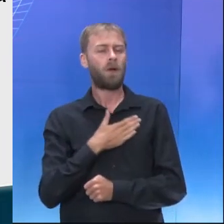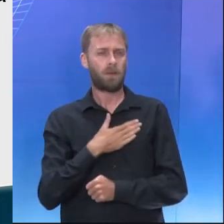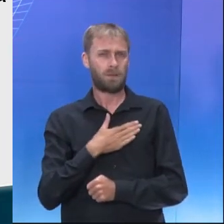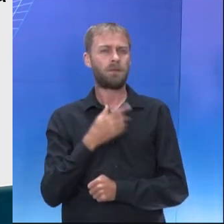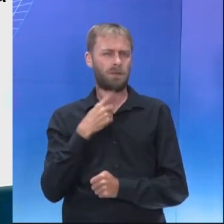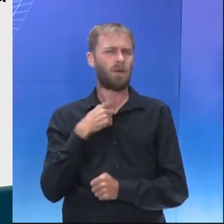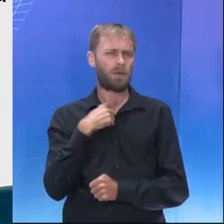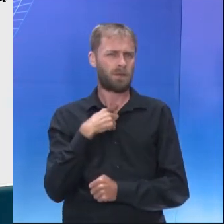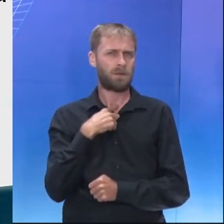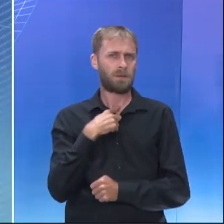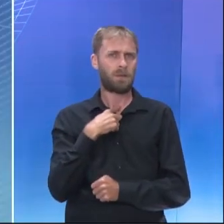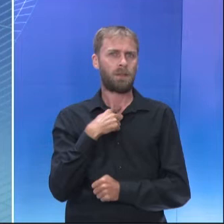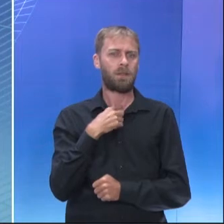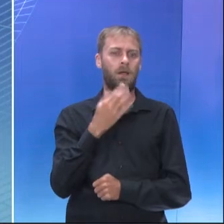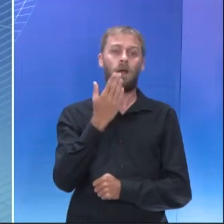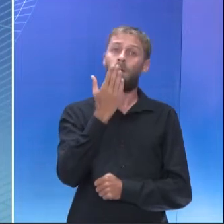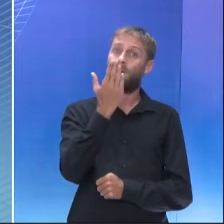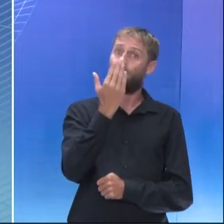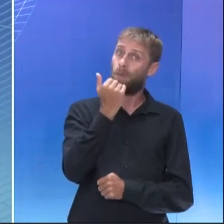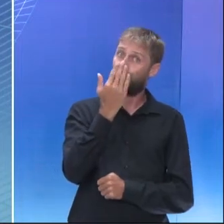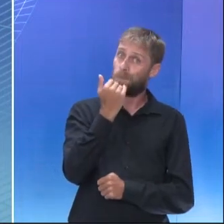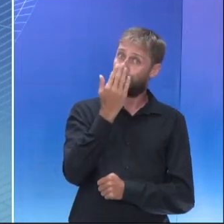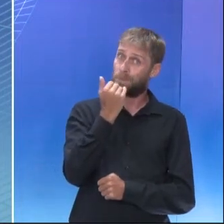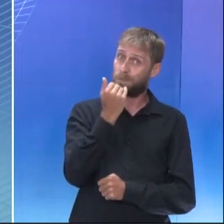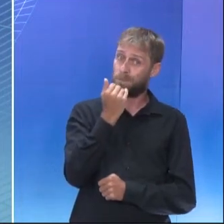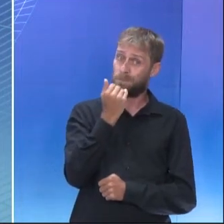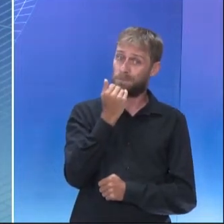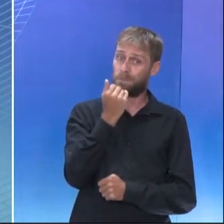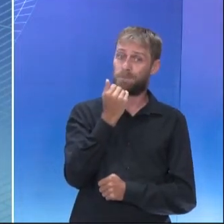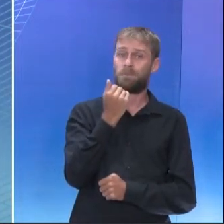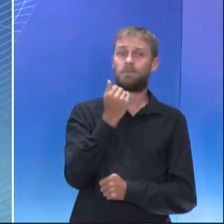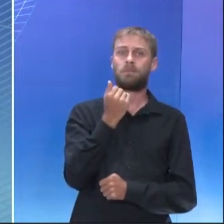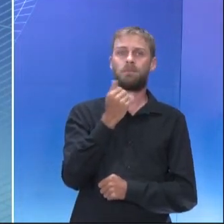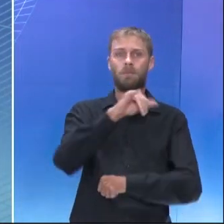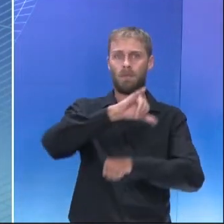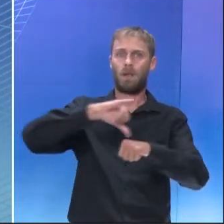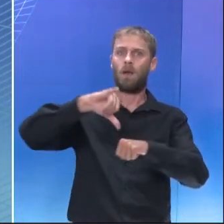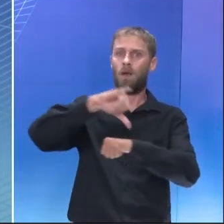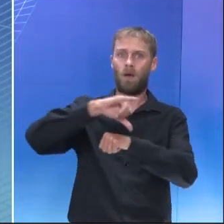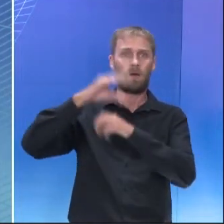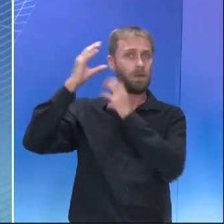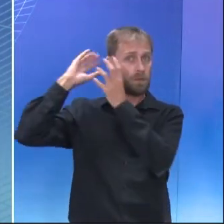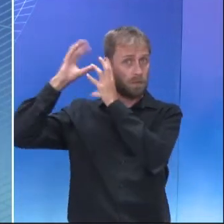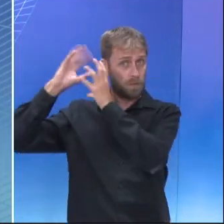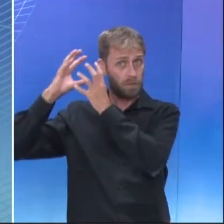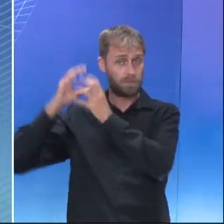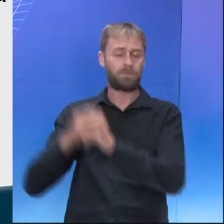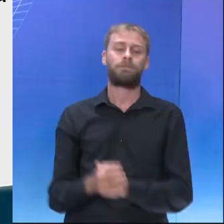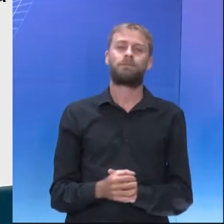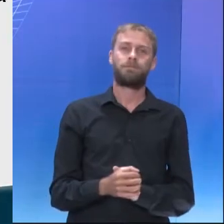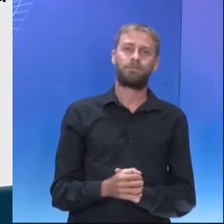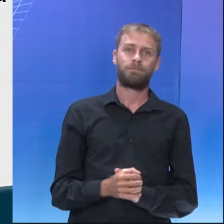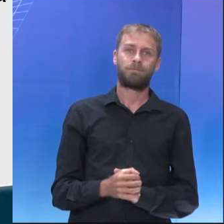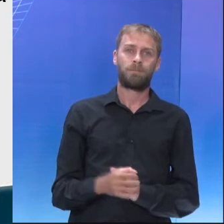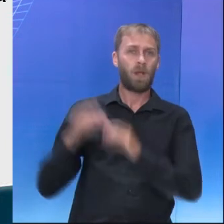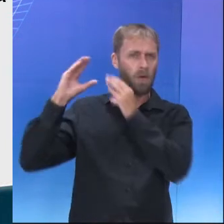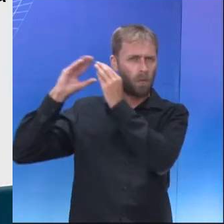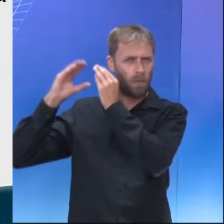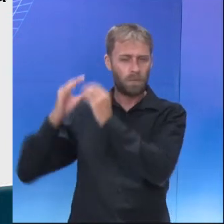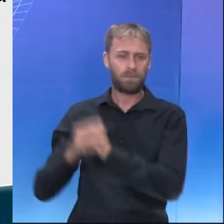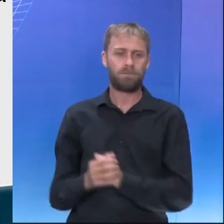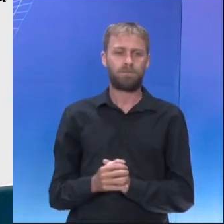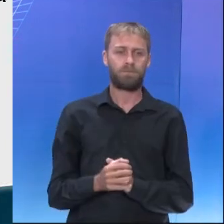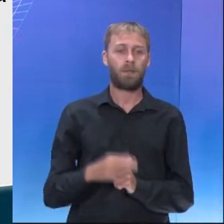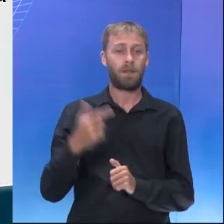Cláudio gosta do quê? De comer, né, óleo de coco. Segunda